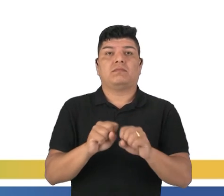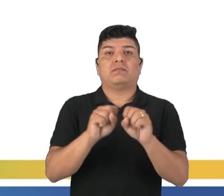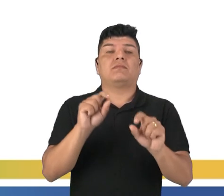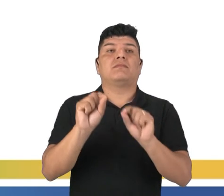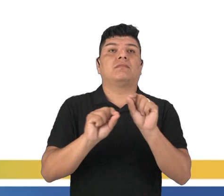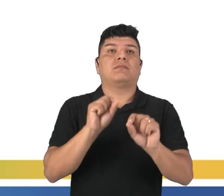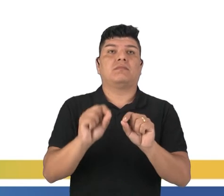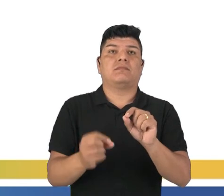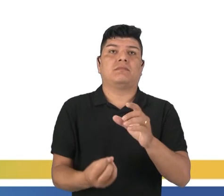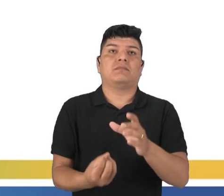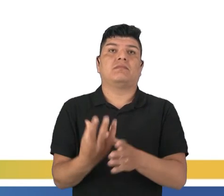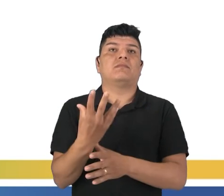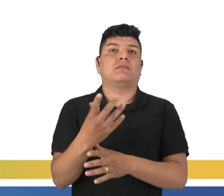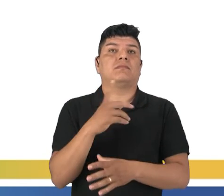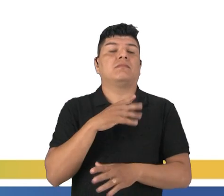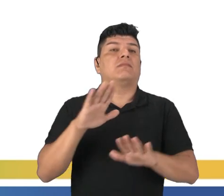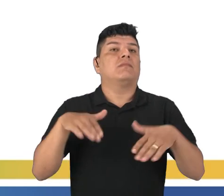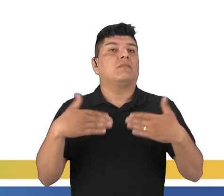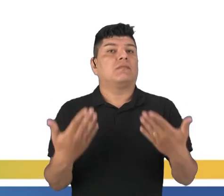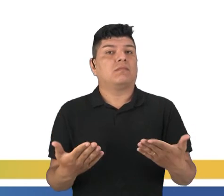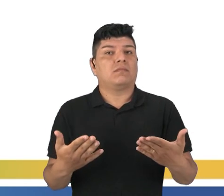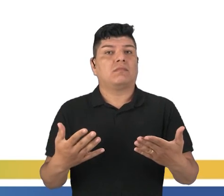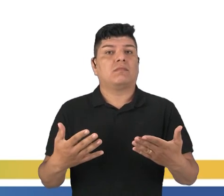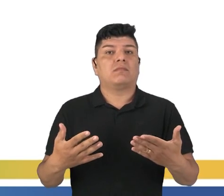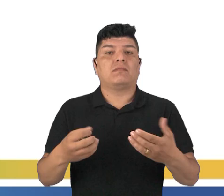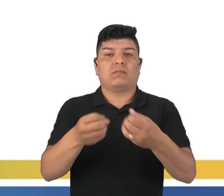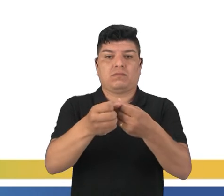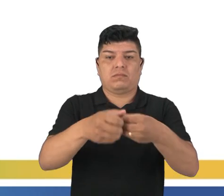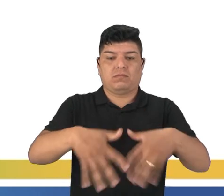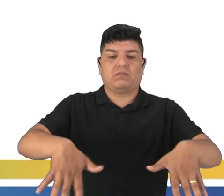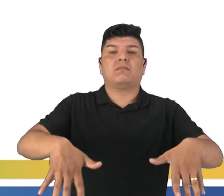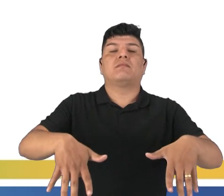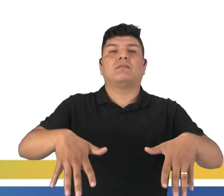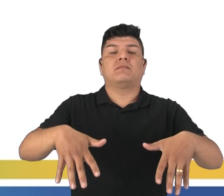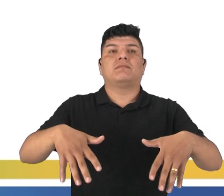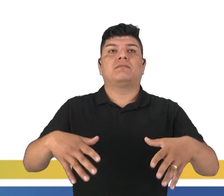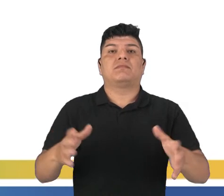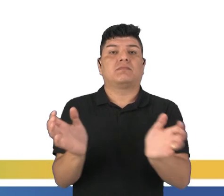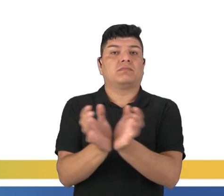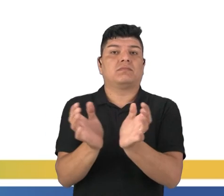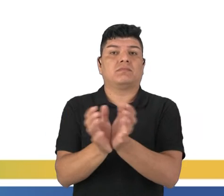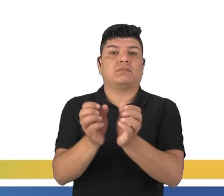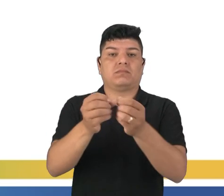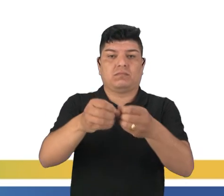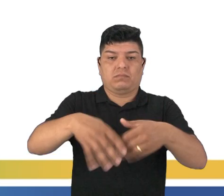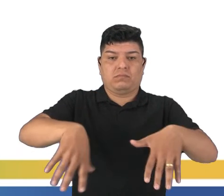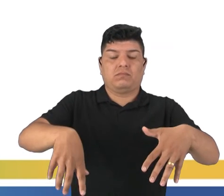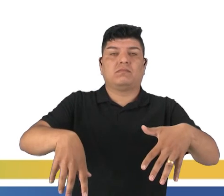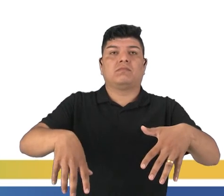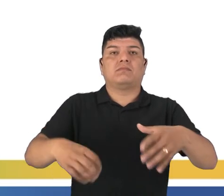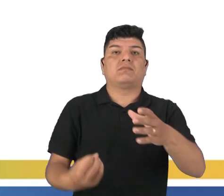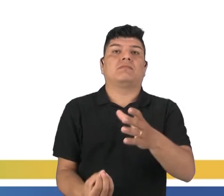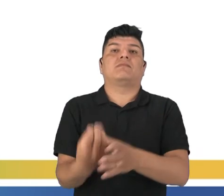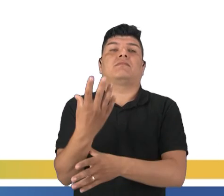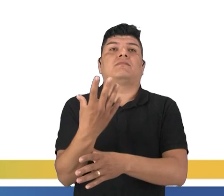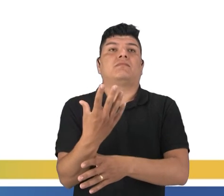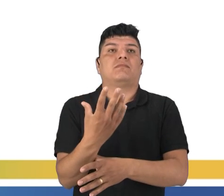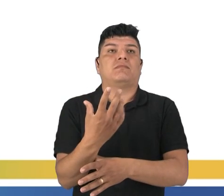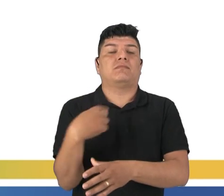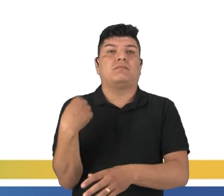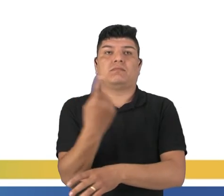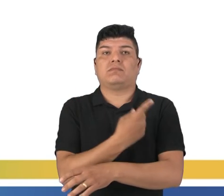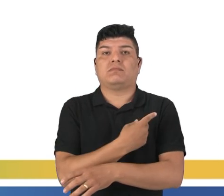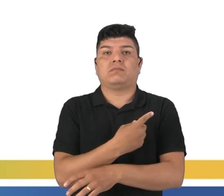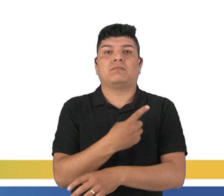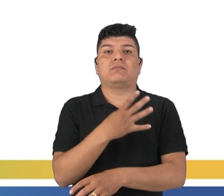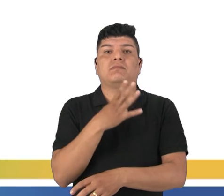produzidas pelas chamadas glândulas endócrinas. O conjunto dessas glândulas forma